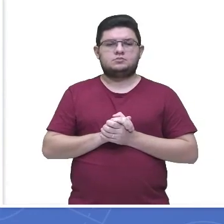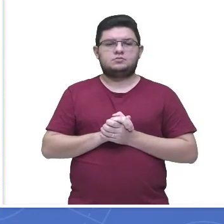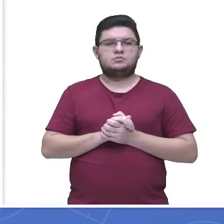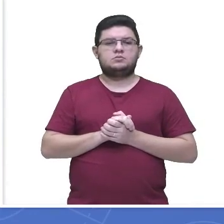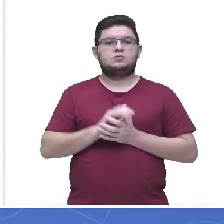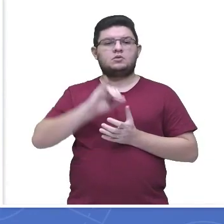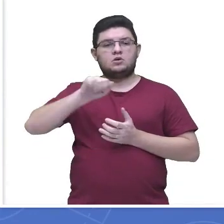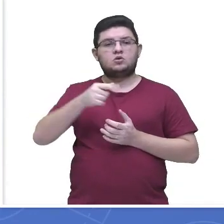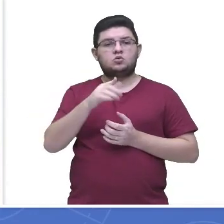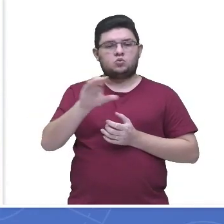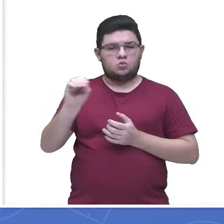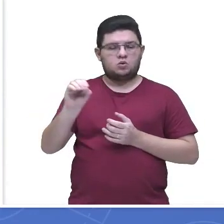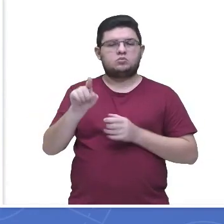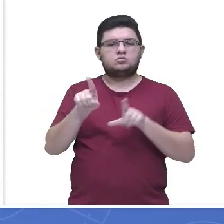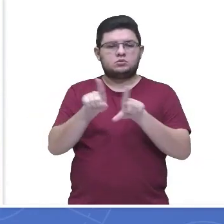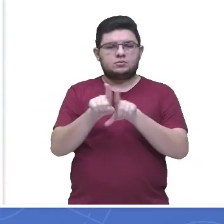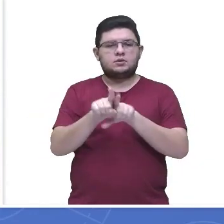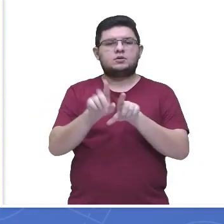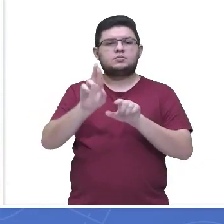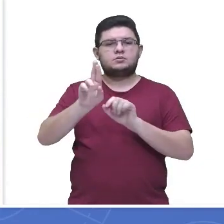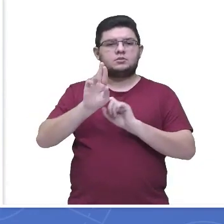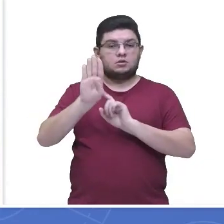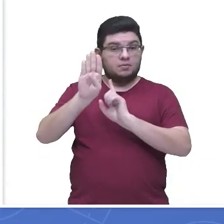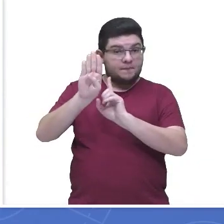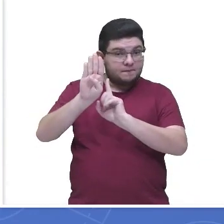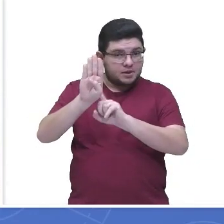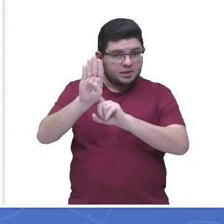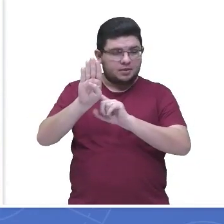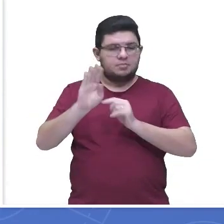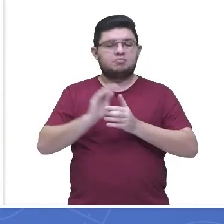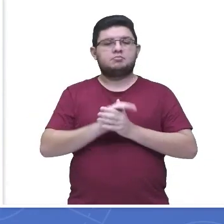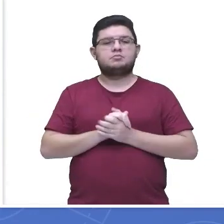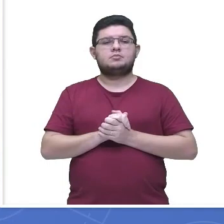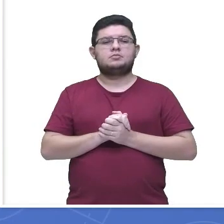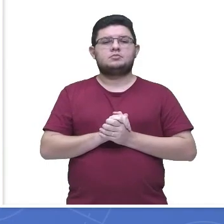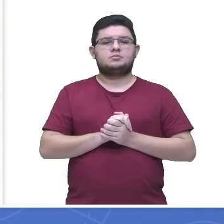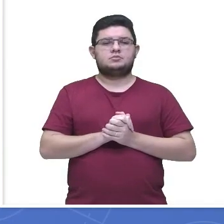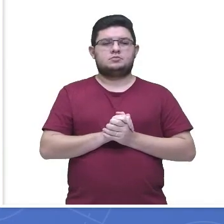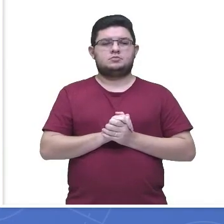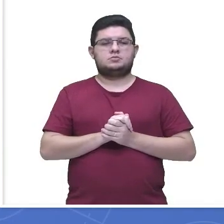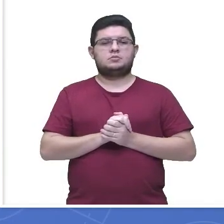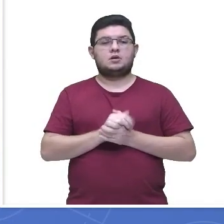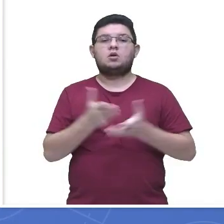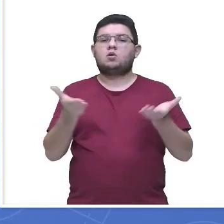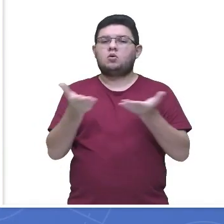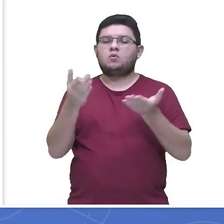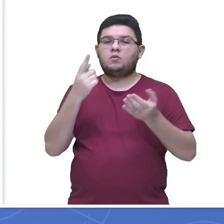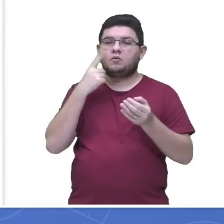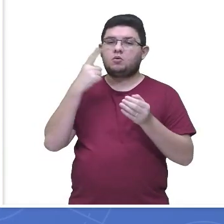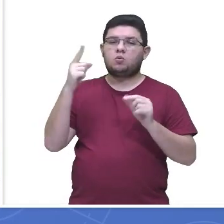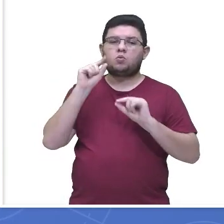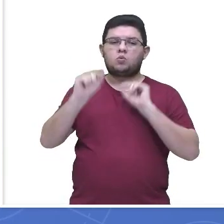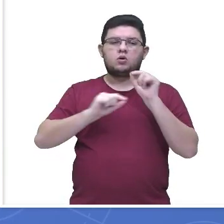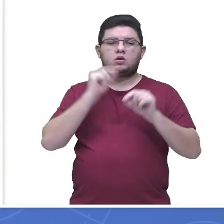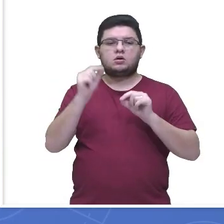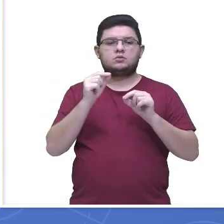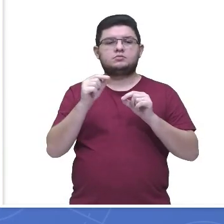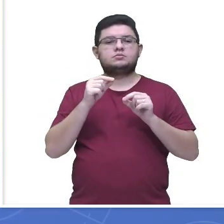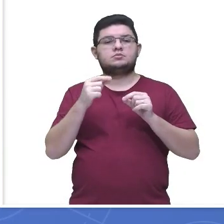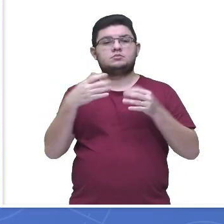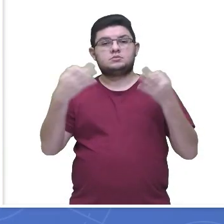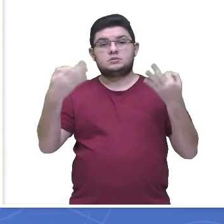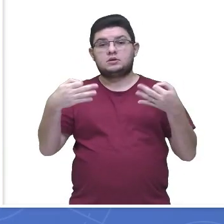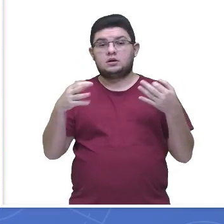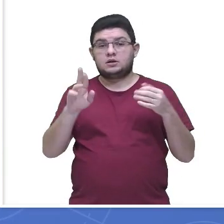João Pedro também mandou ali letra B na terceira questão. Muito bem, né? Então a gente vai agora observar aí a resposta certa da